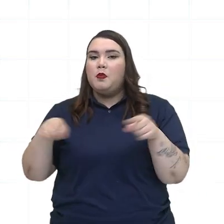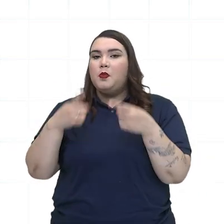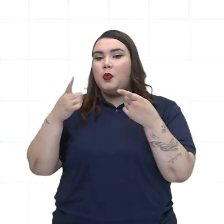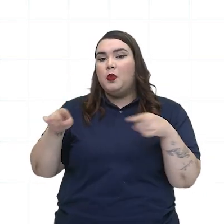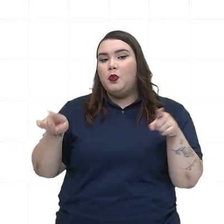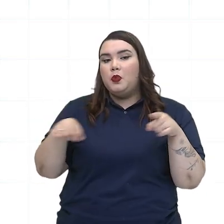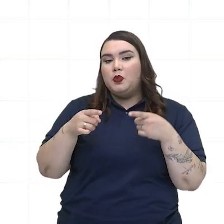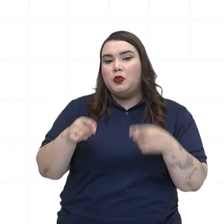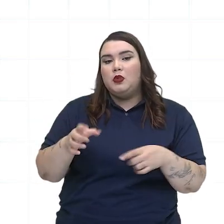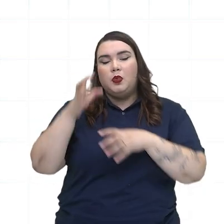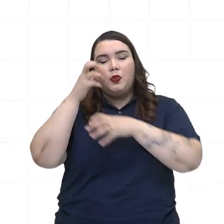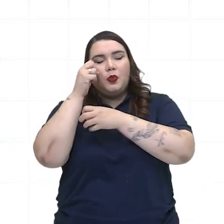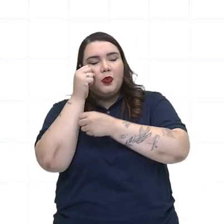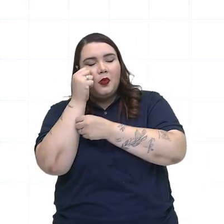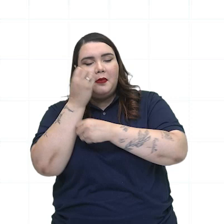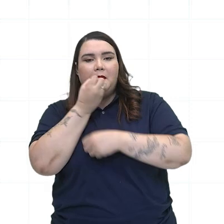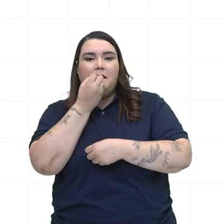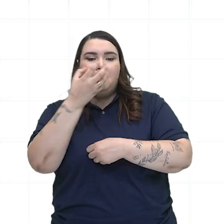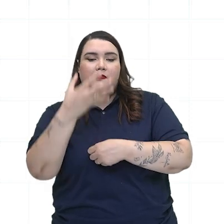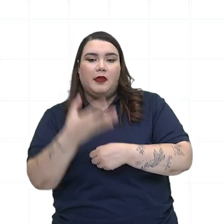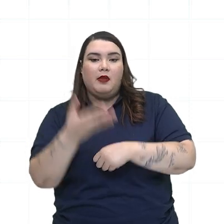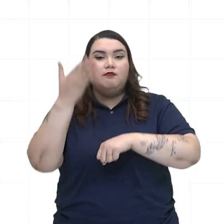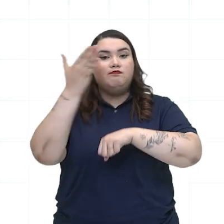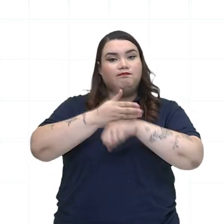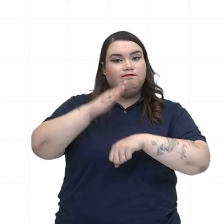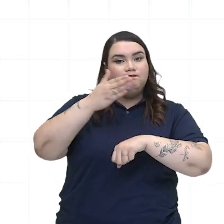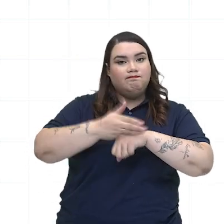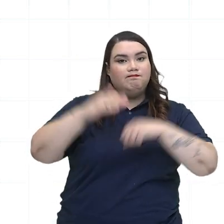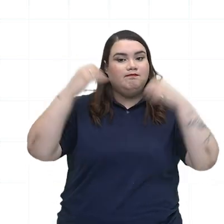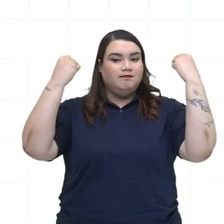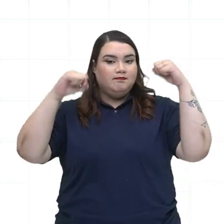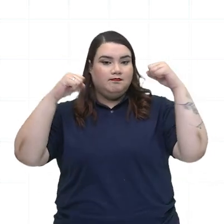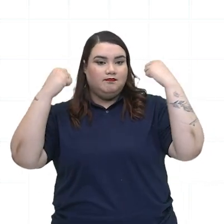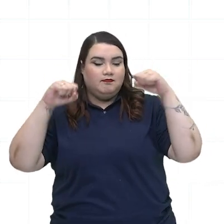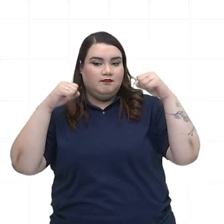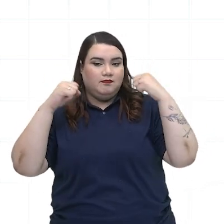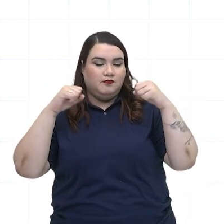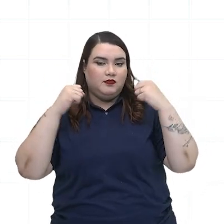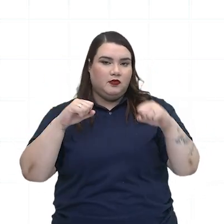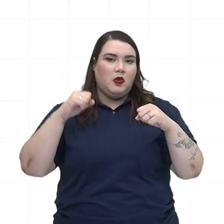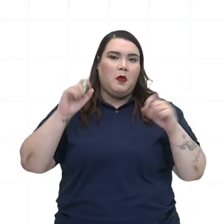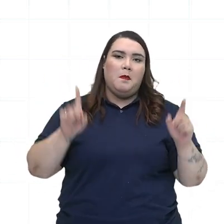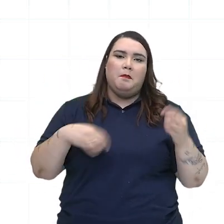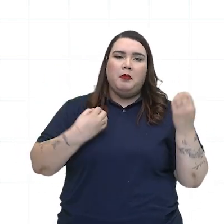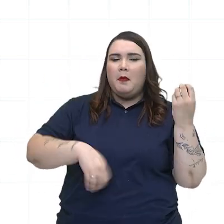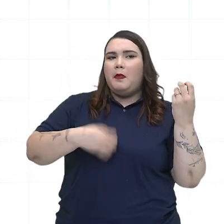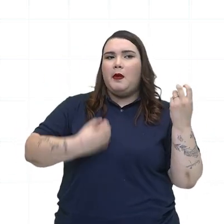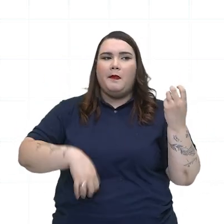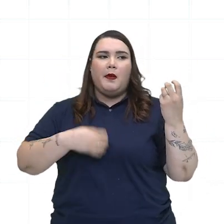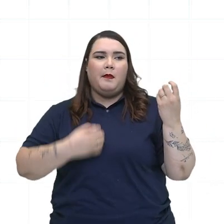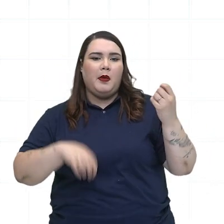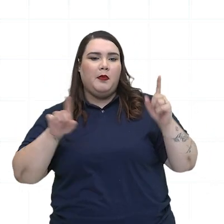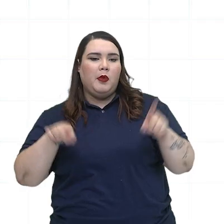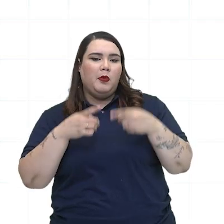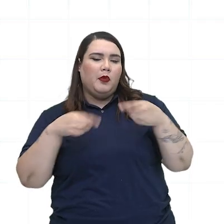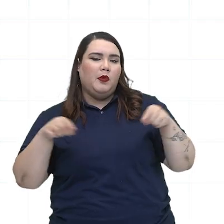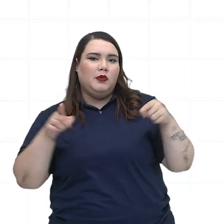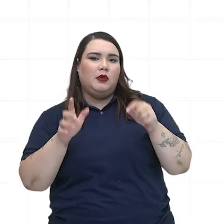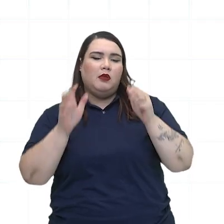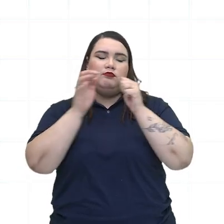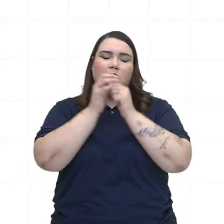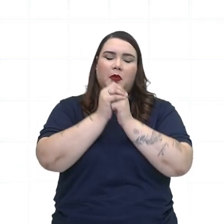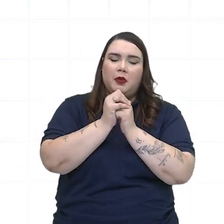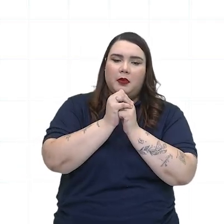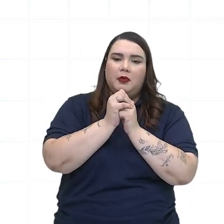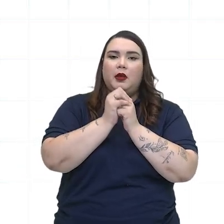de sono, exercitar o corpo, ouvir ou tocar música, meditar ou orar. Então, todas